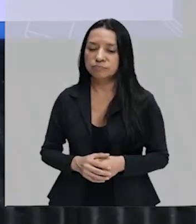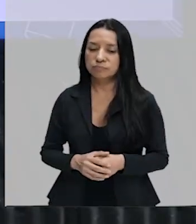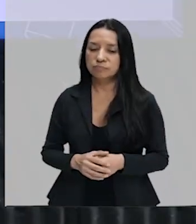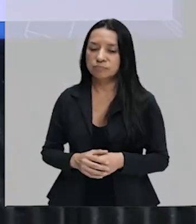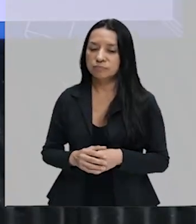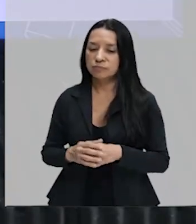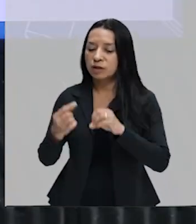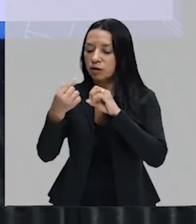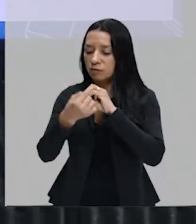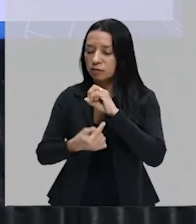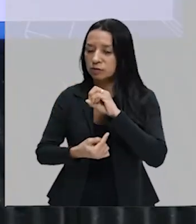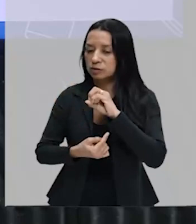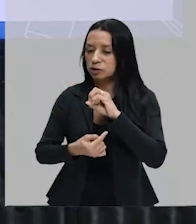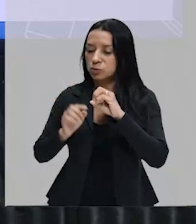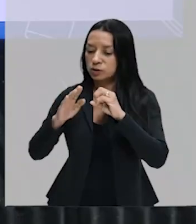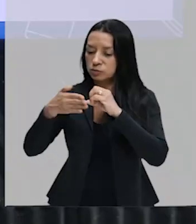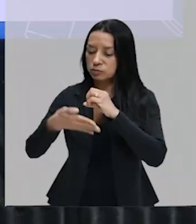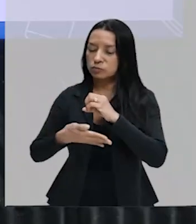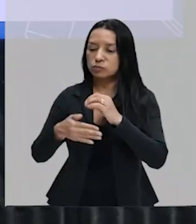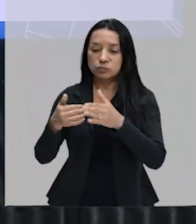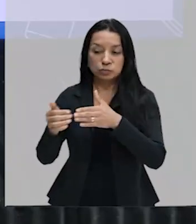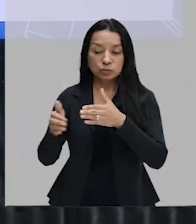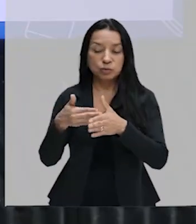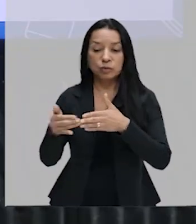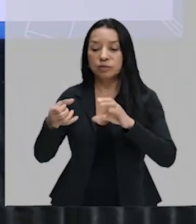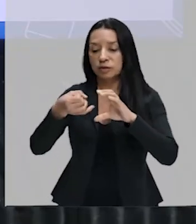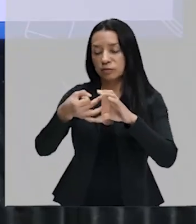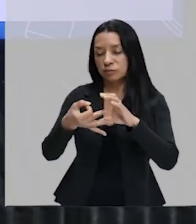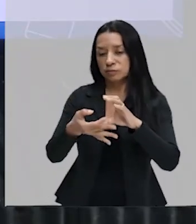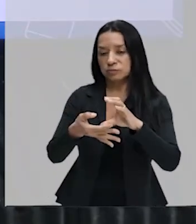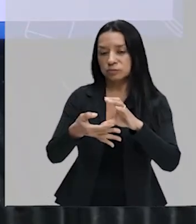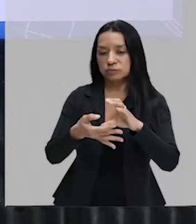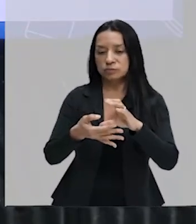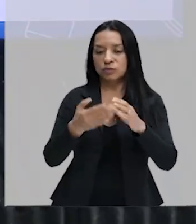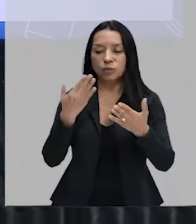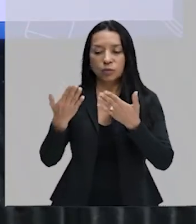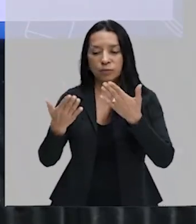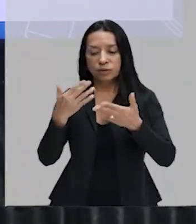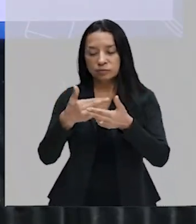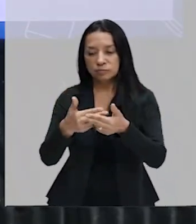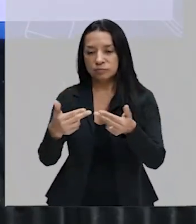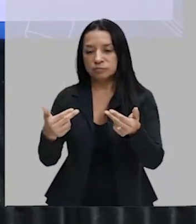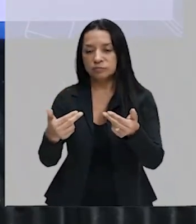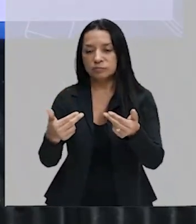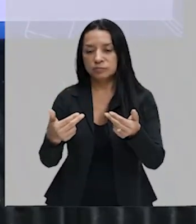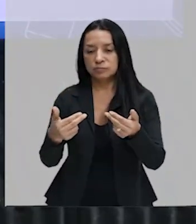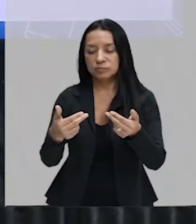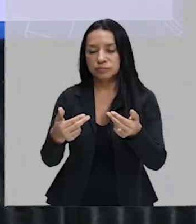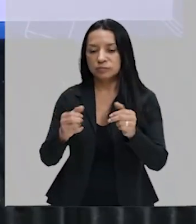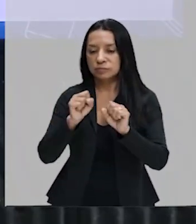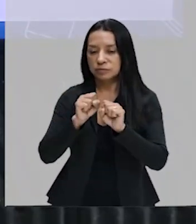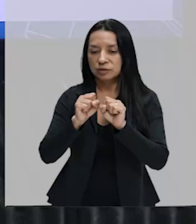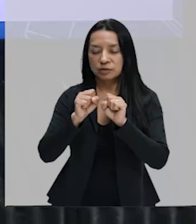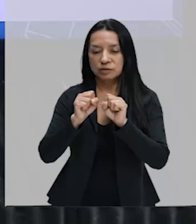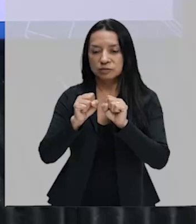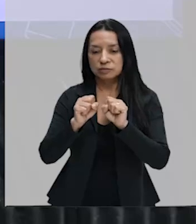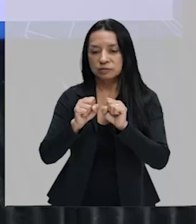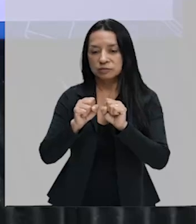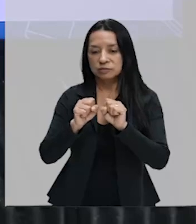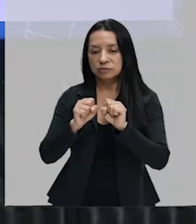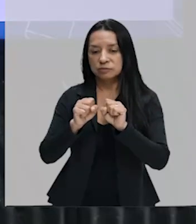é subconjunto de qualquer conjunto. Como aqui a escrita é comparando elemento, claramente o elemento não está